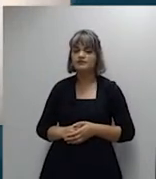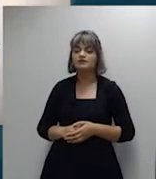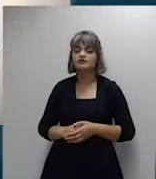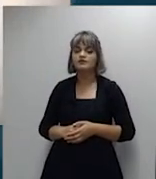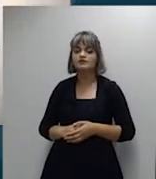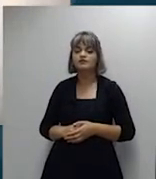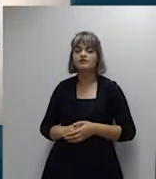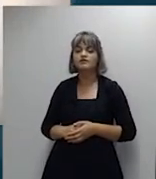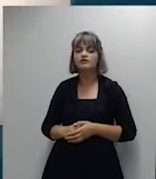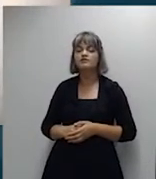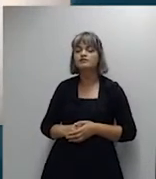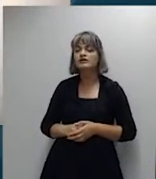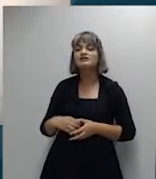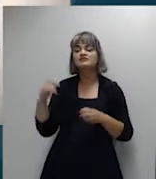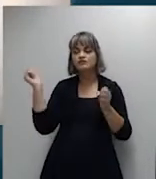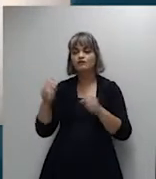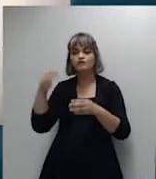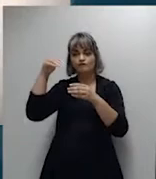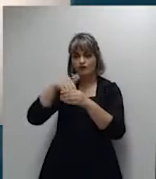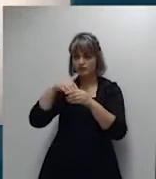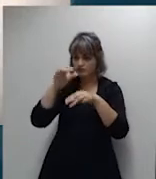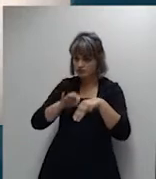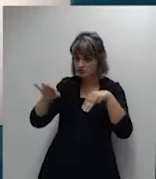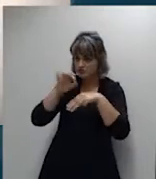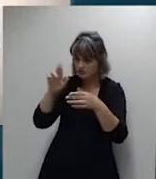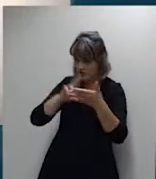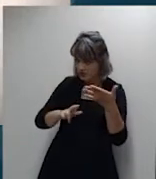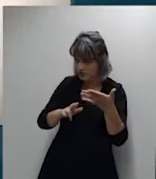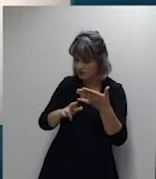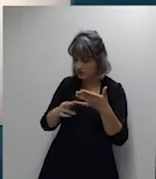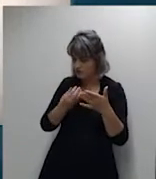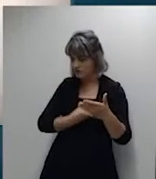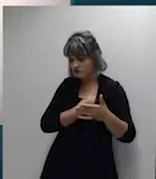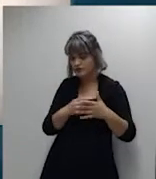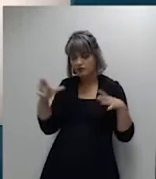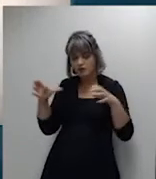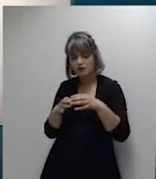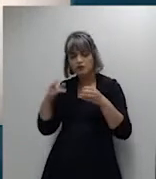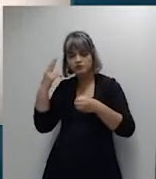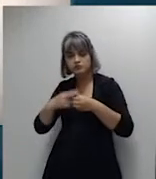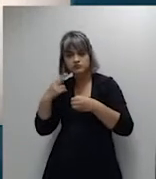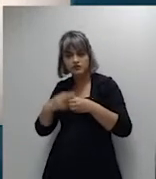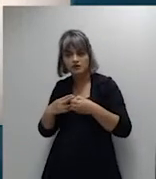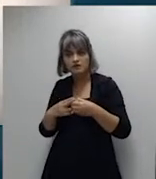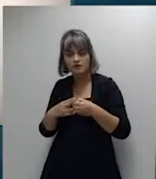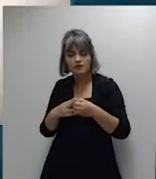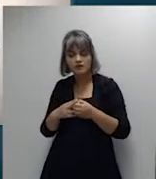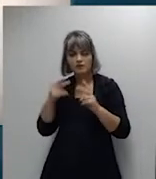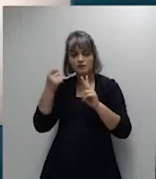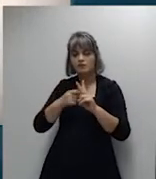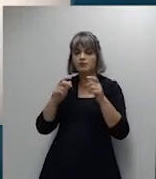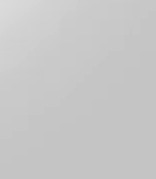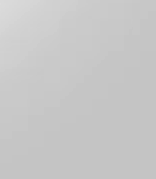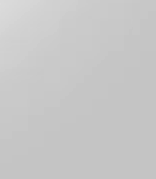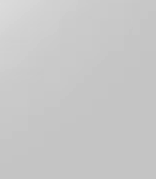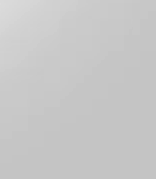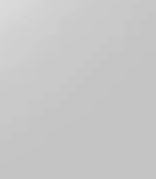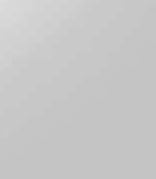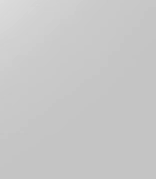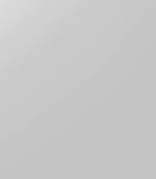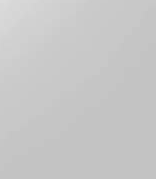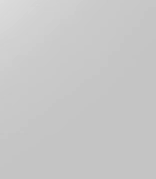a primeira seção do STJ negou mandado de segurança e Manteve a demissão de ex-reitor da UnB